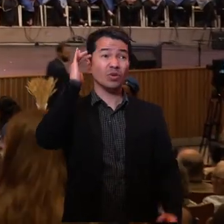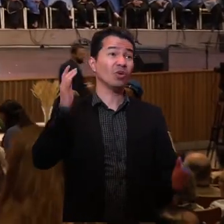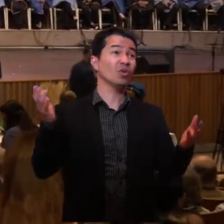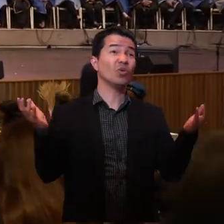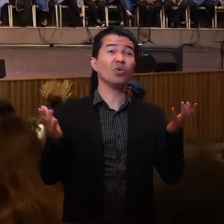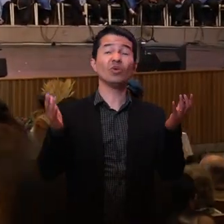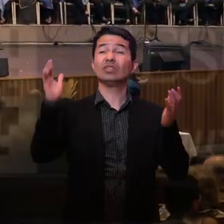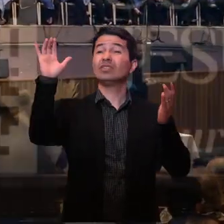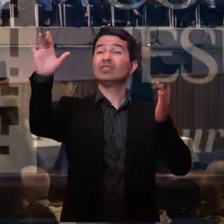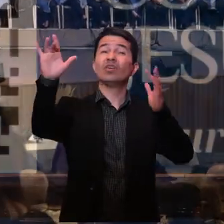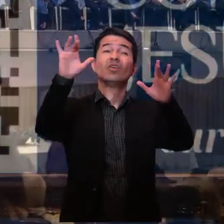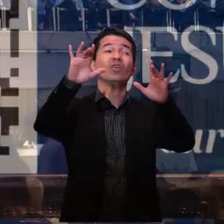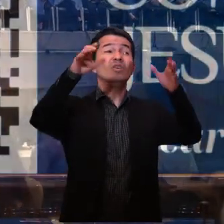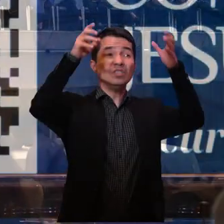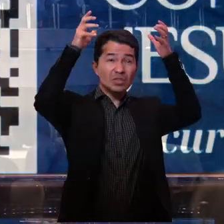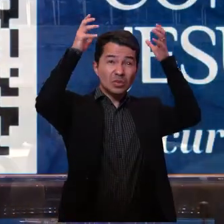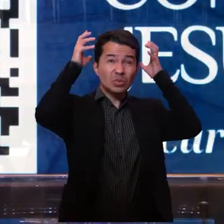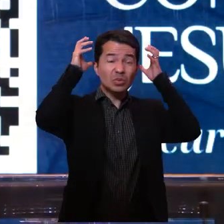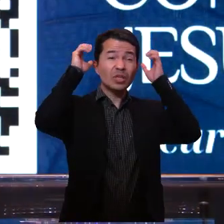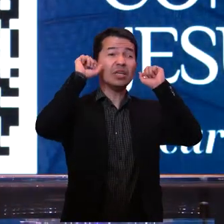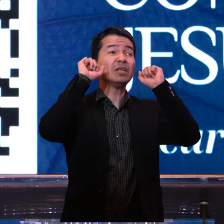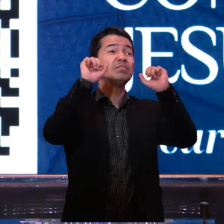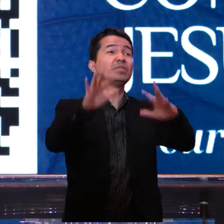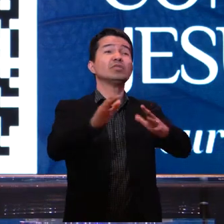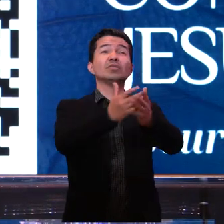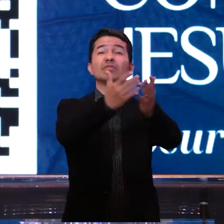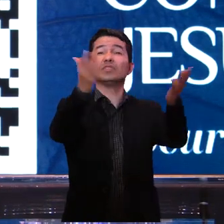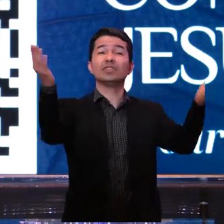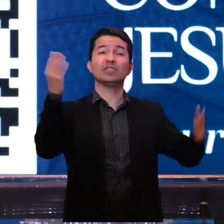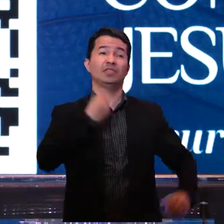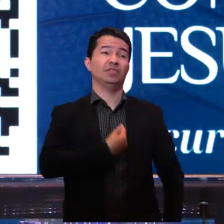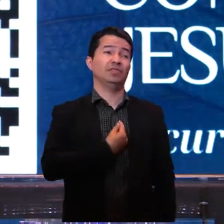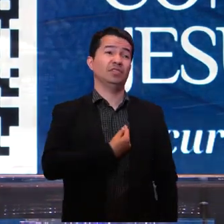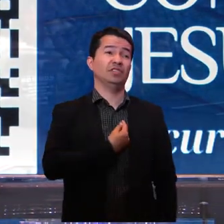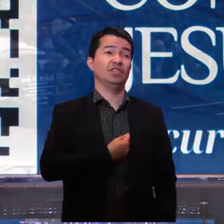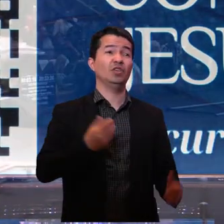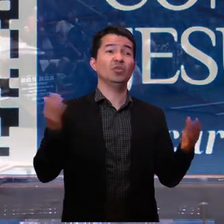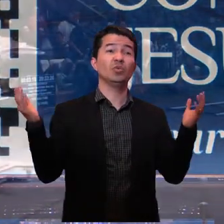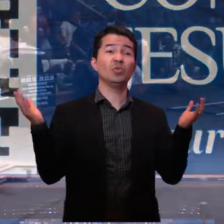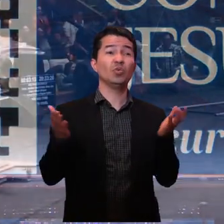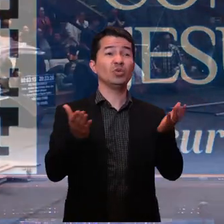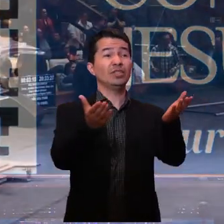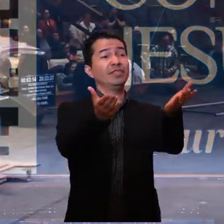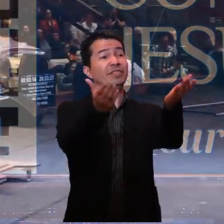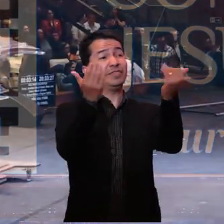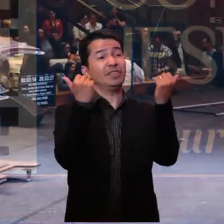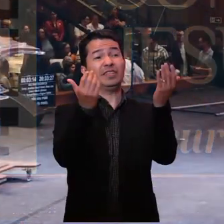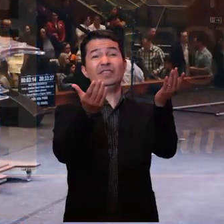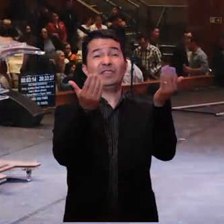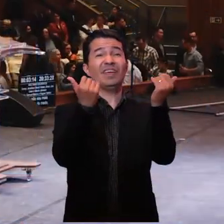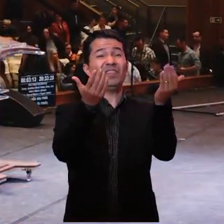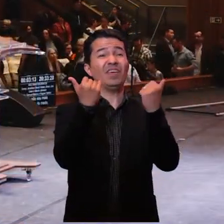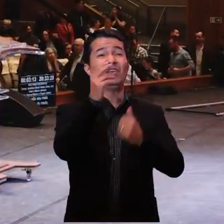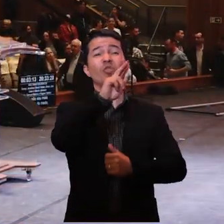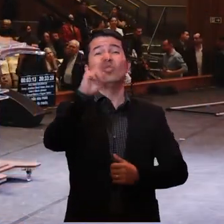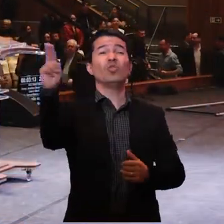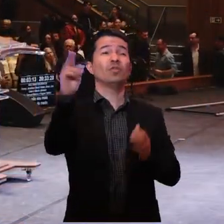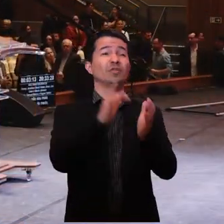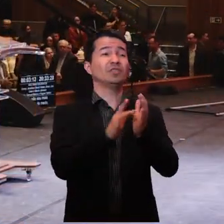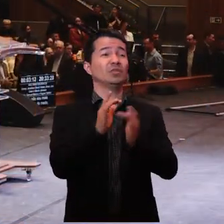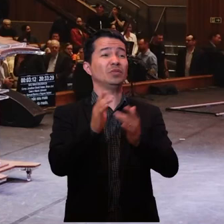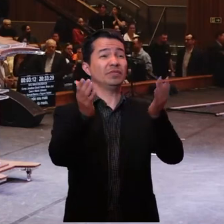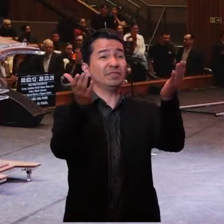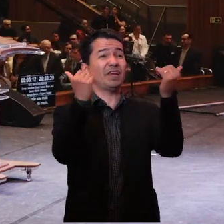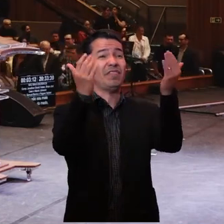o capacete da salvação. Venha, venha, venha, venha, venha, venha agora. Em nome de Jesus, venha,